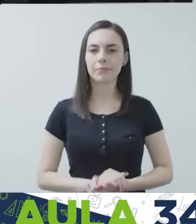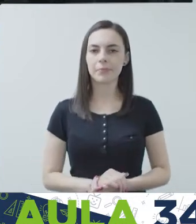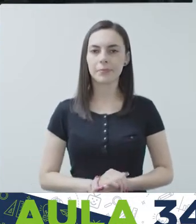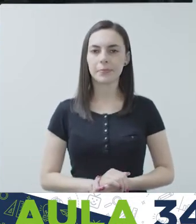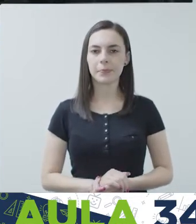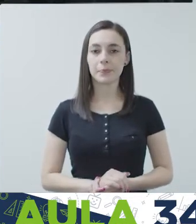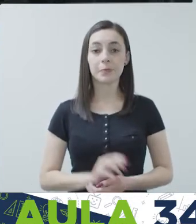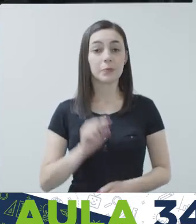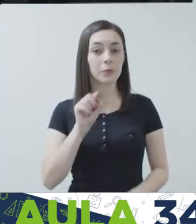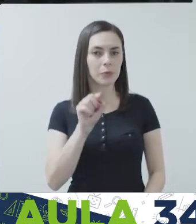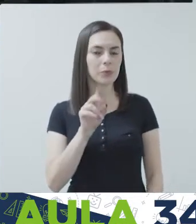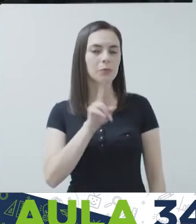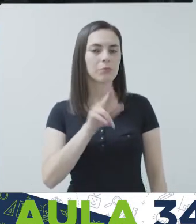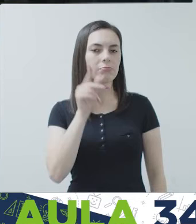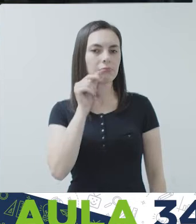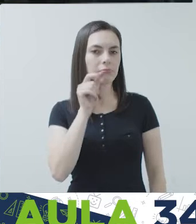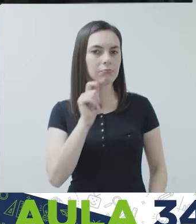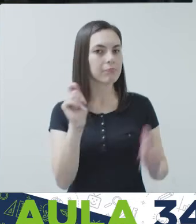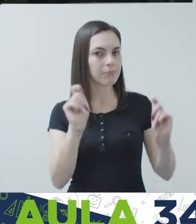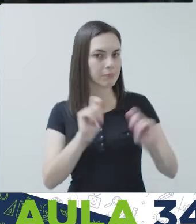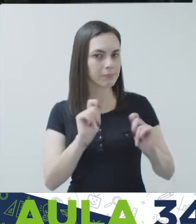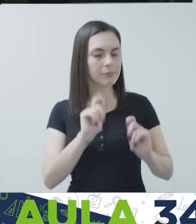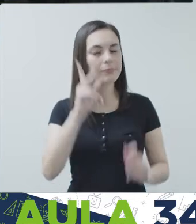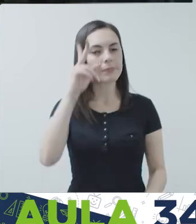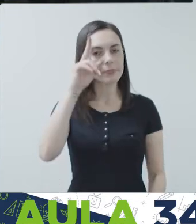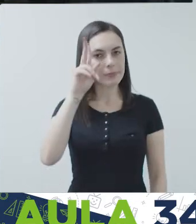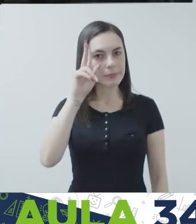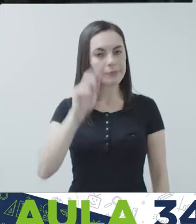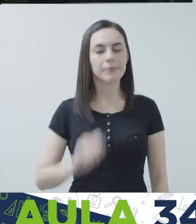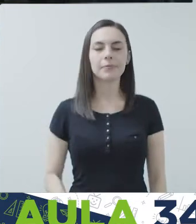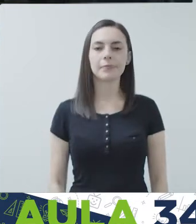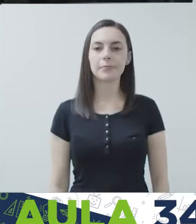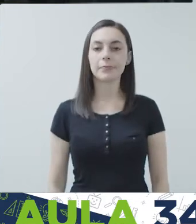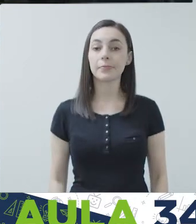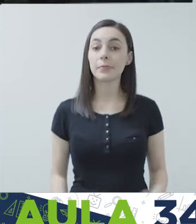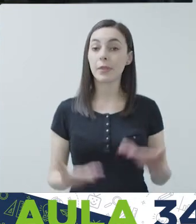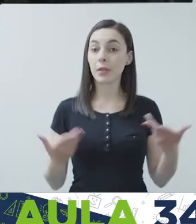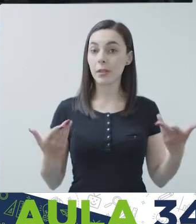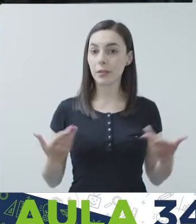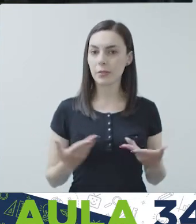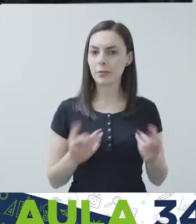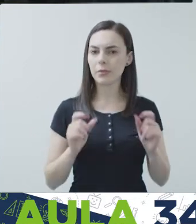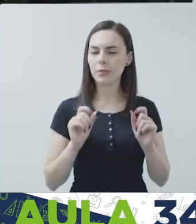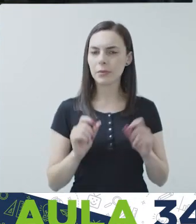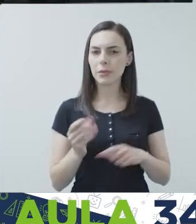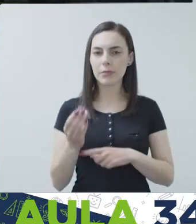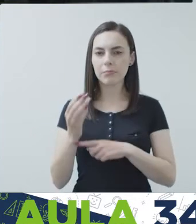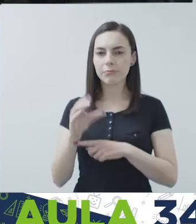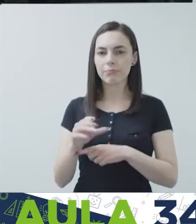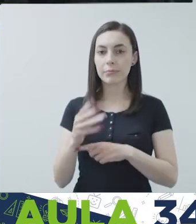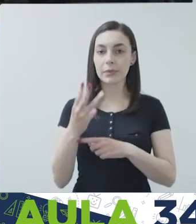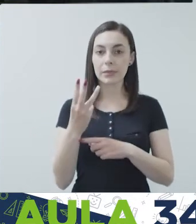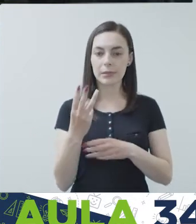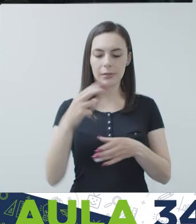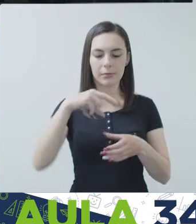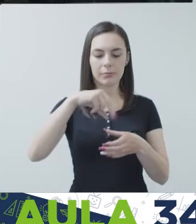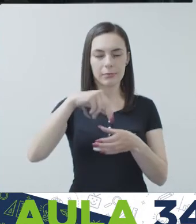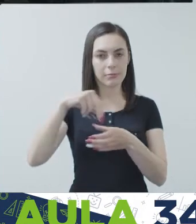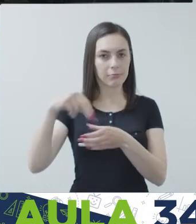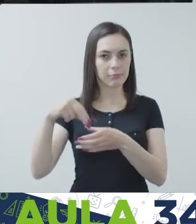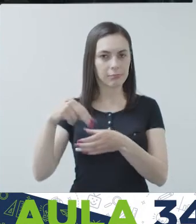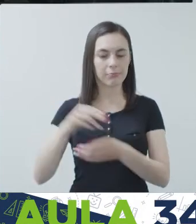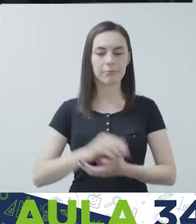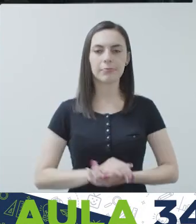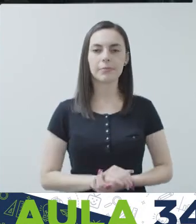podem usar os lápis, lembram disso? É isso aí! Então, nós vamos colocar 3